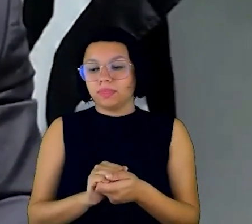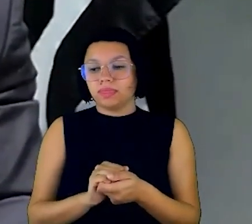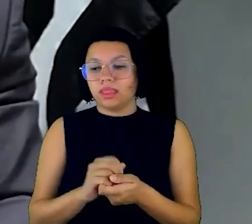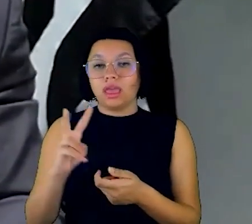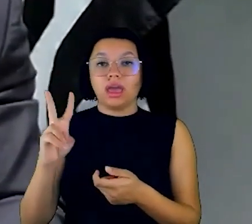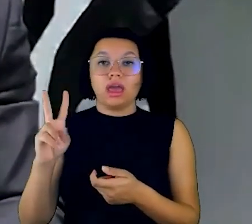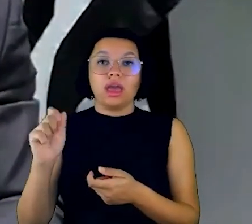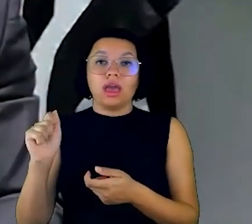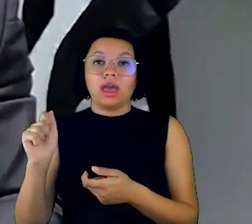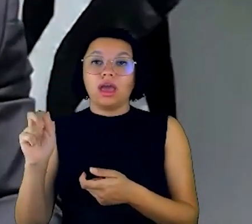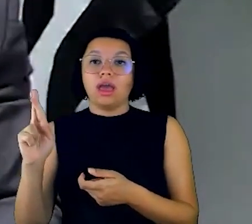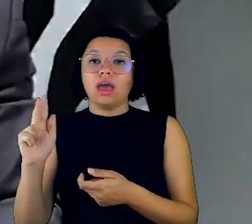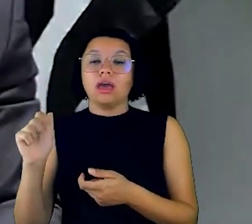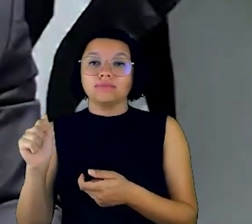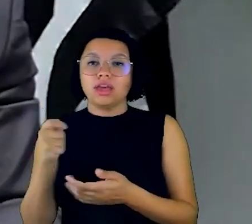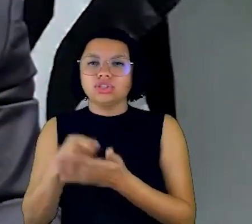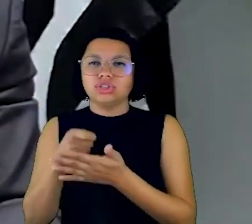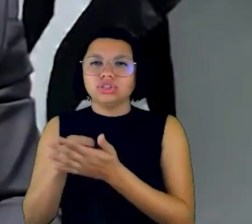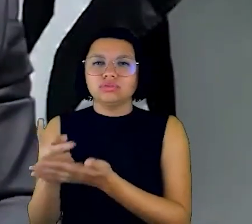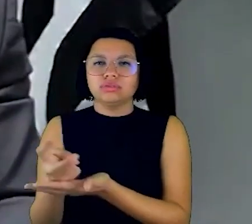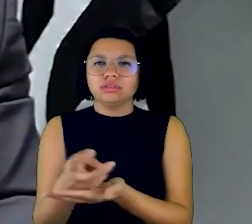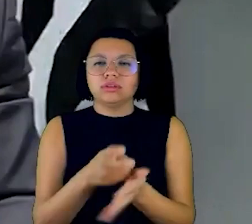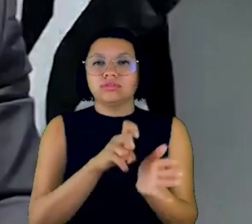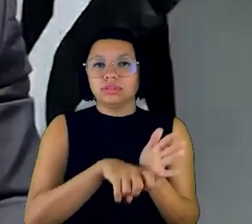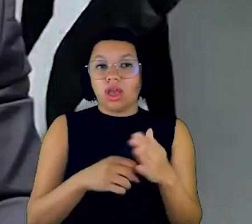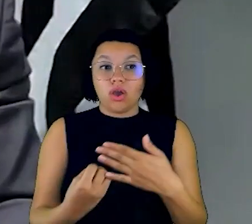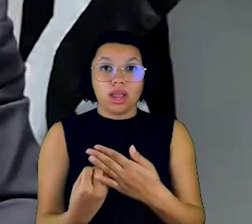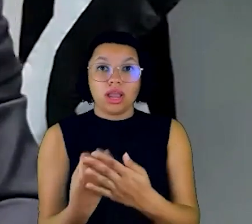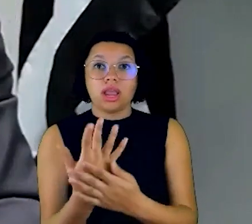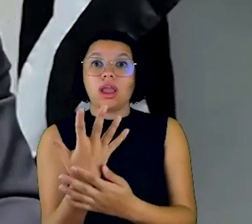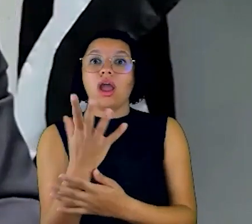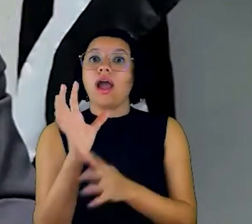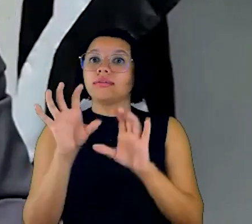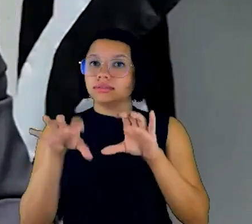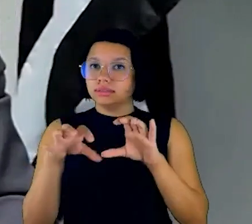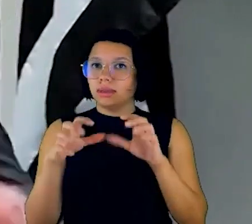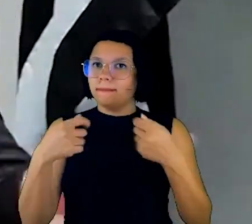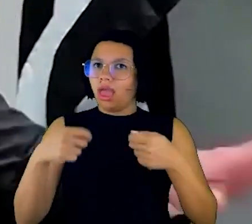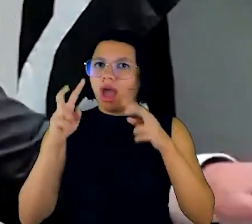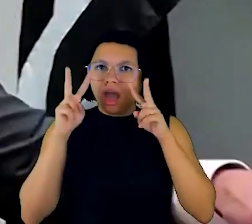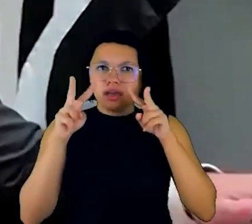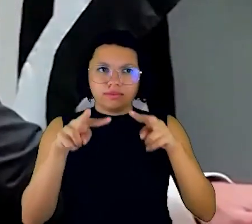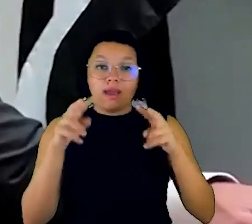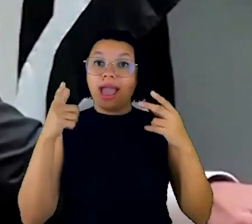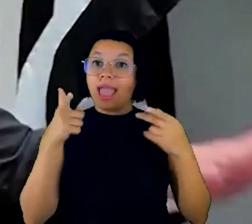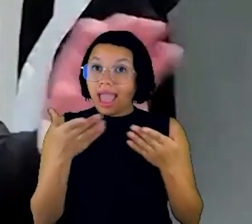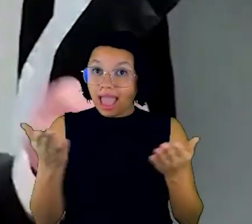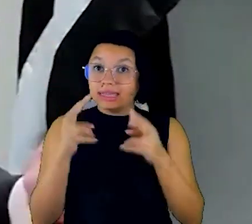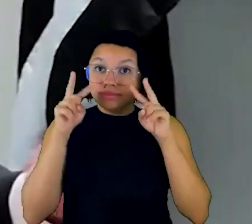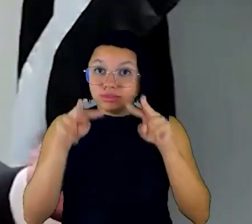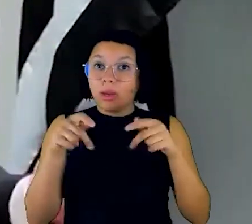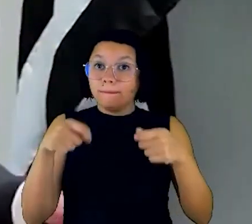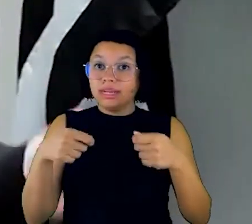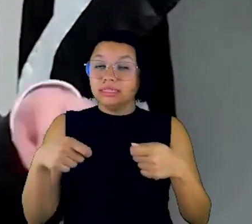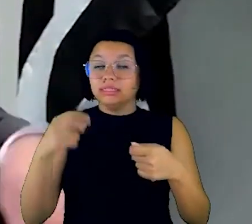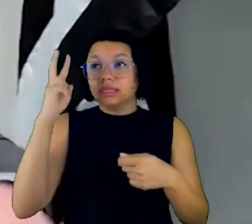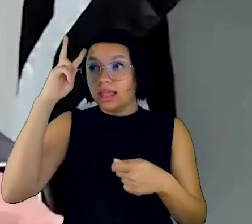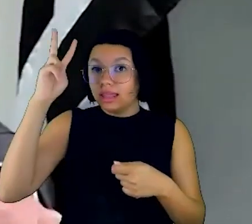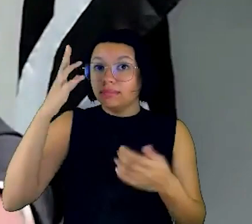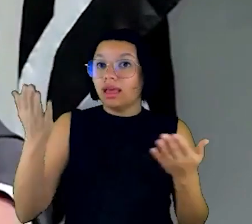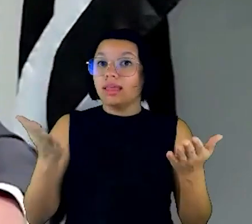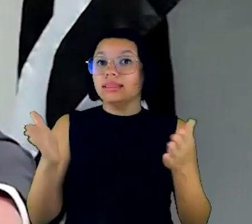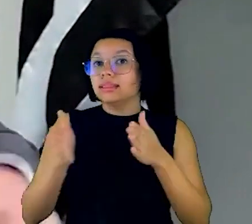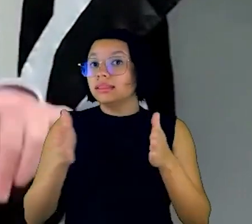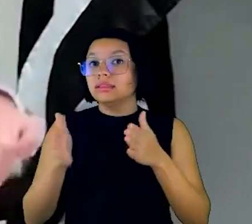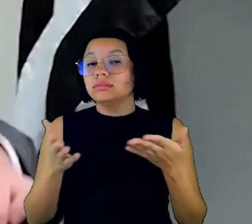execução fiscal surgiram dessa maneira, meus caros. Nós temos que ter essa visão, e essa é uma visão que precisa ser lembrada